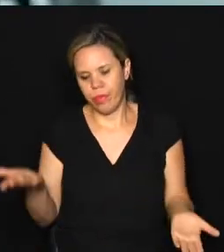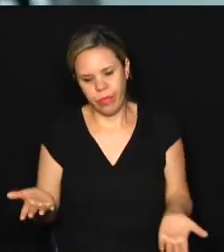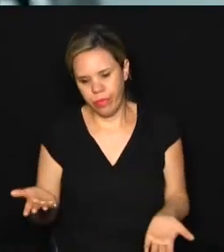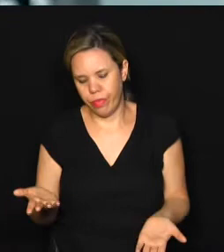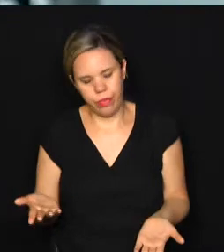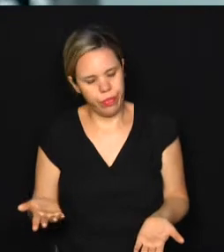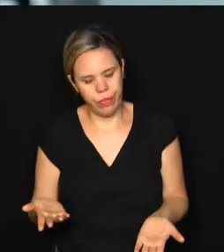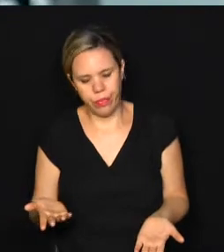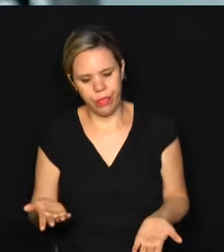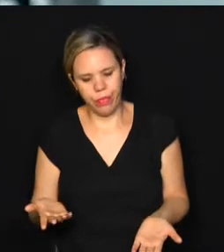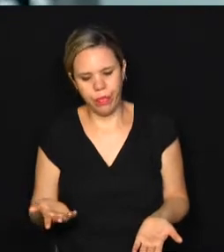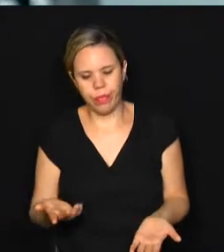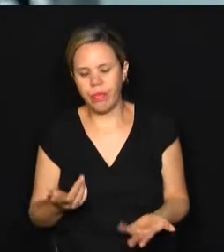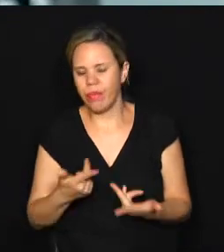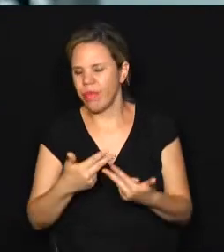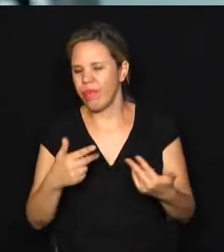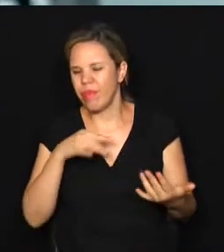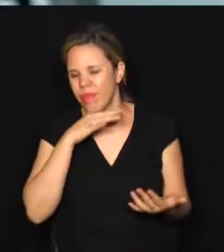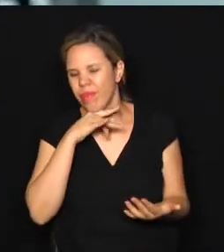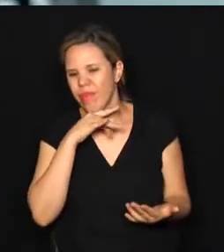um festival de horror